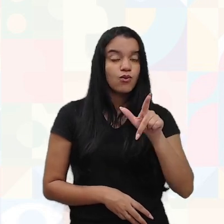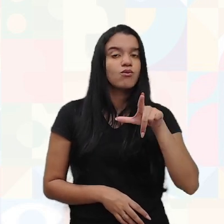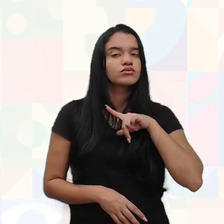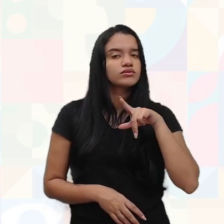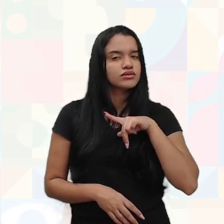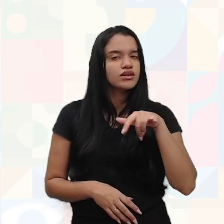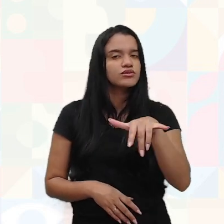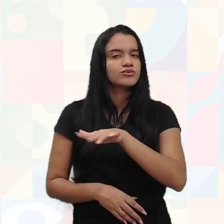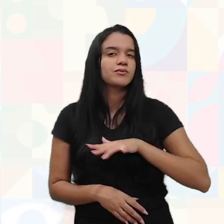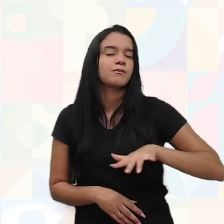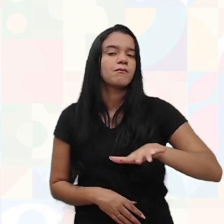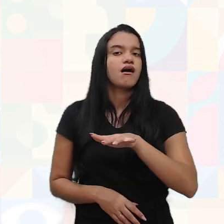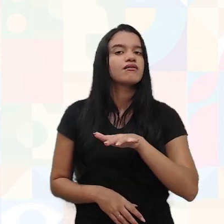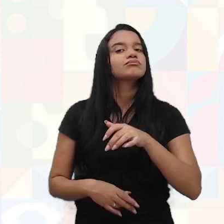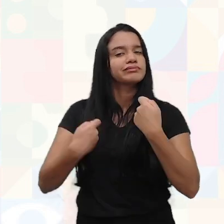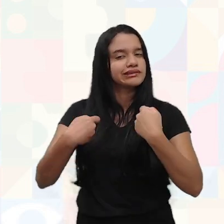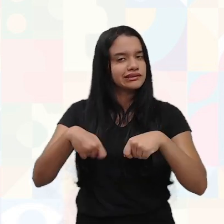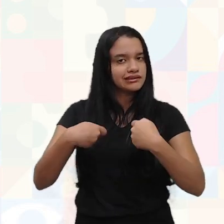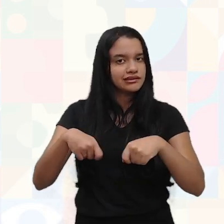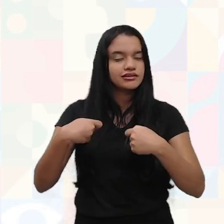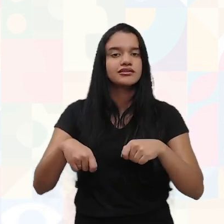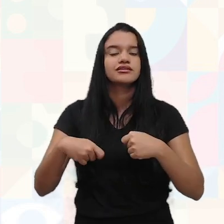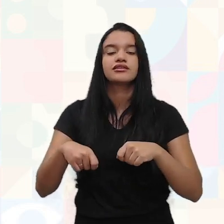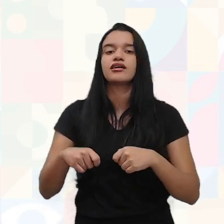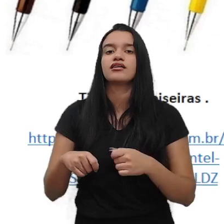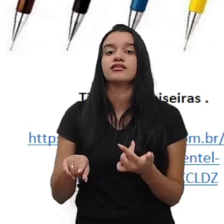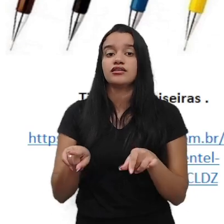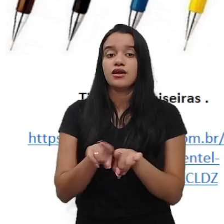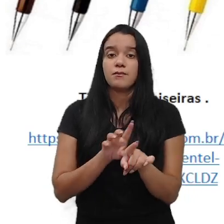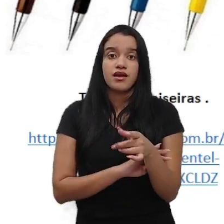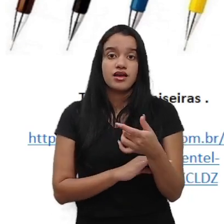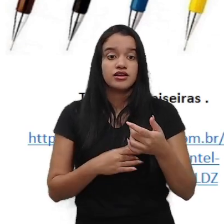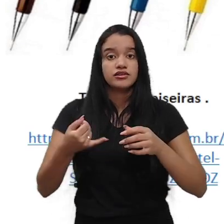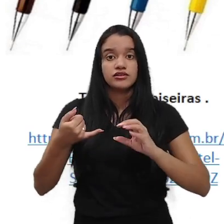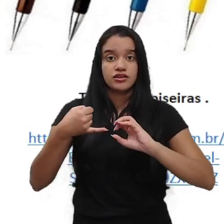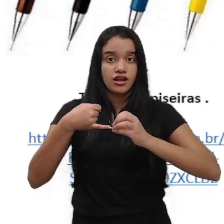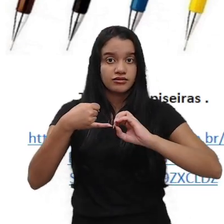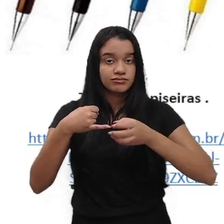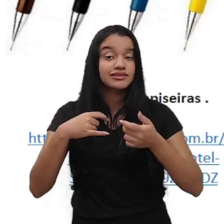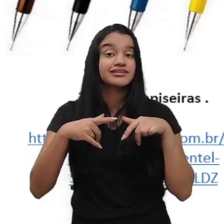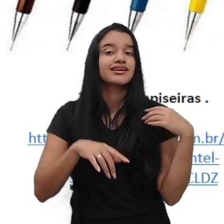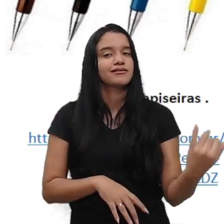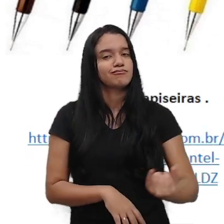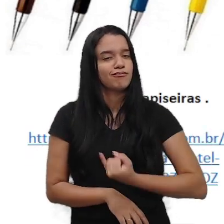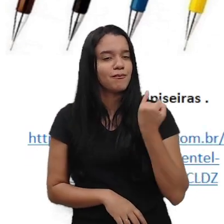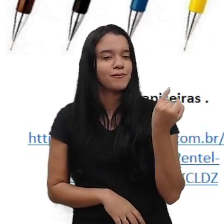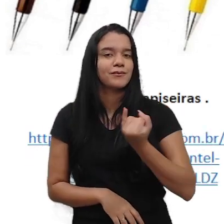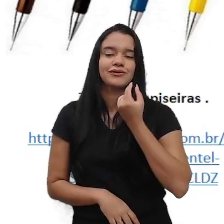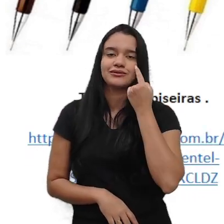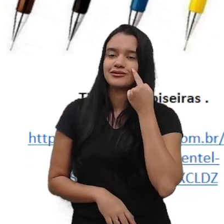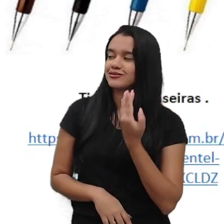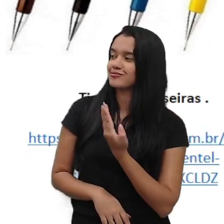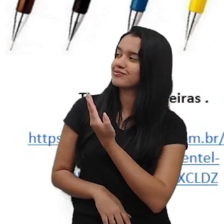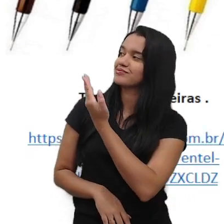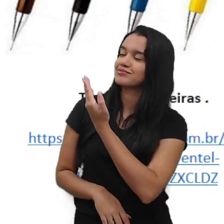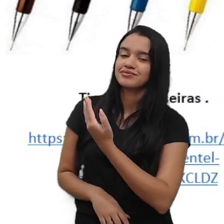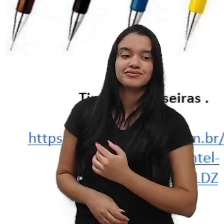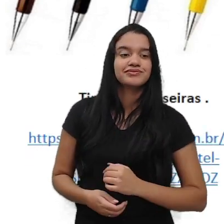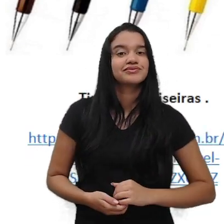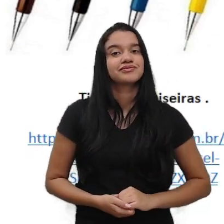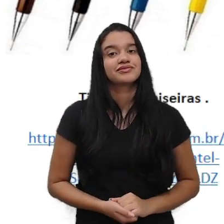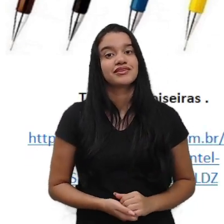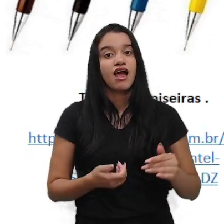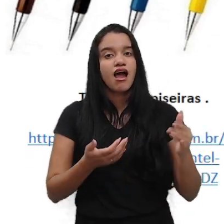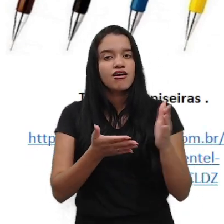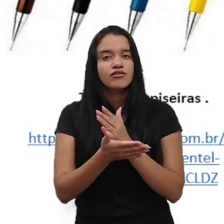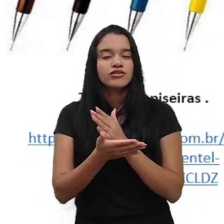gente precisa desse transferidor, né? As canetas de nanquim, que são muito importantes, né? Com várias espessuras,